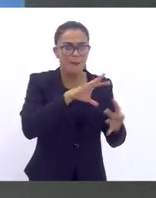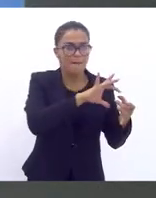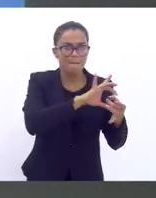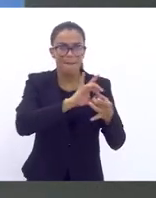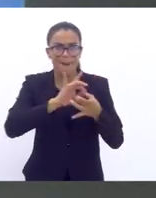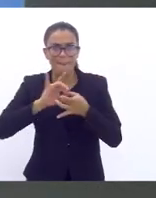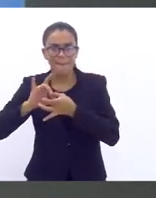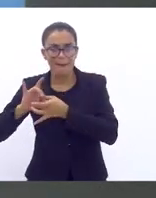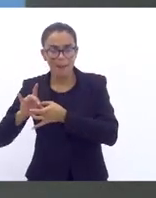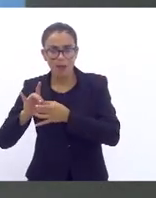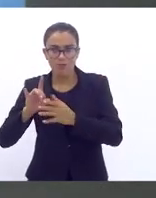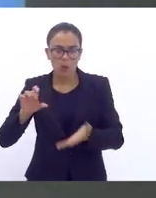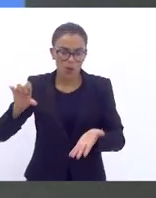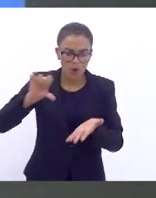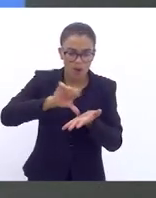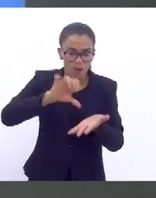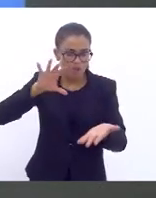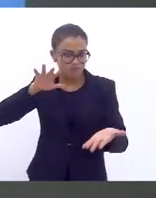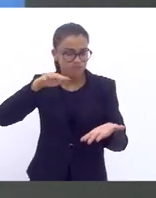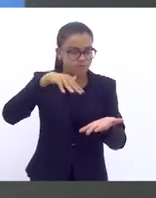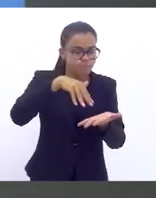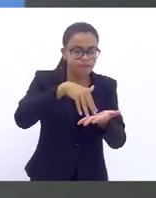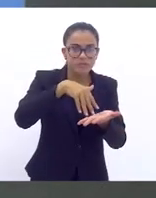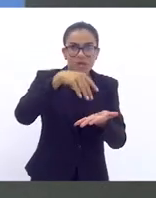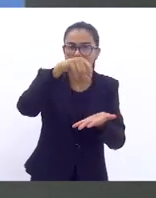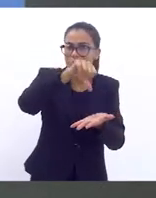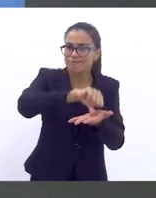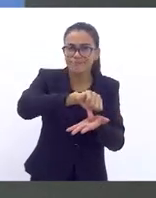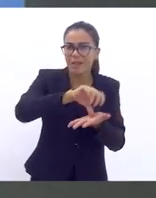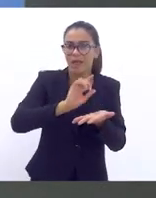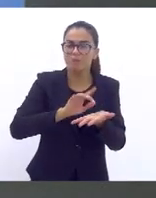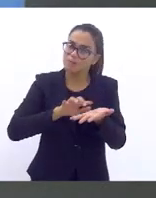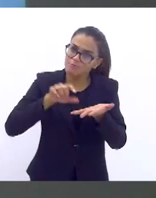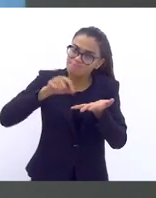uma concentração na região metropolitana